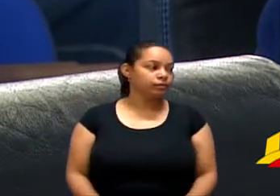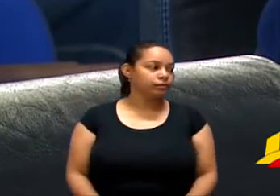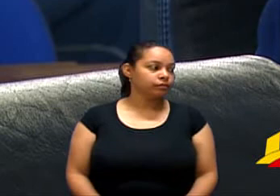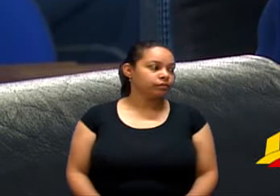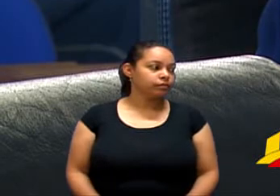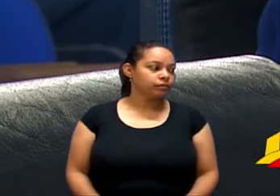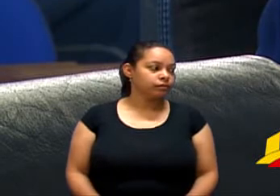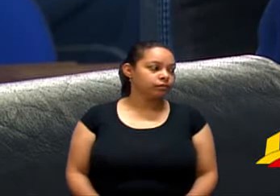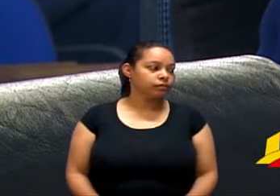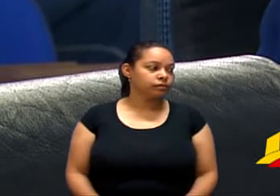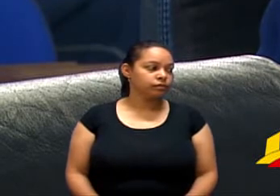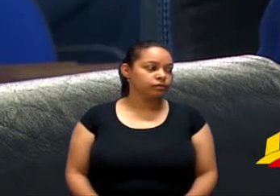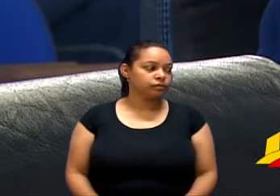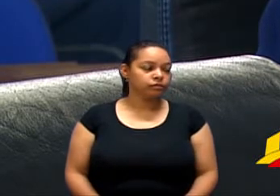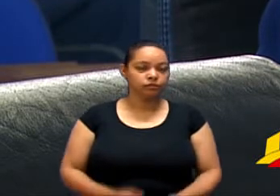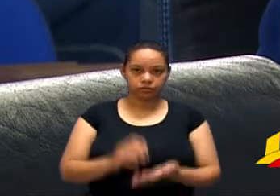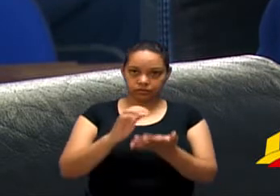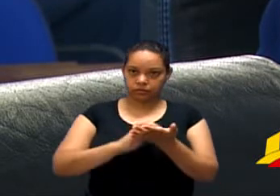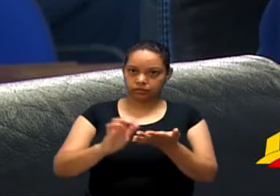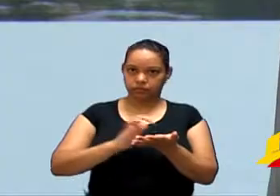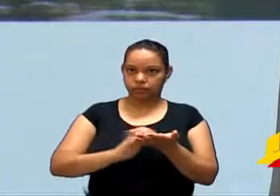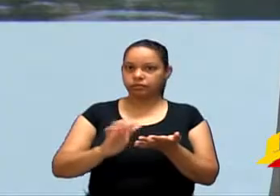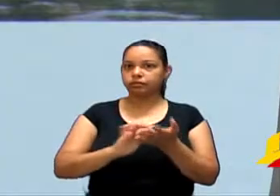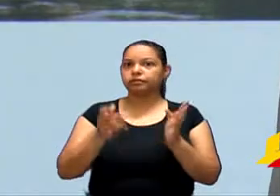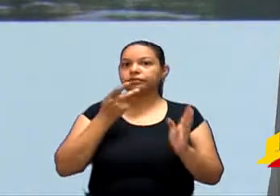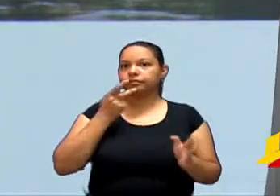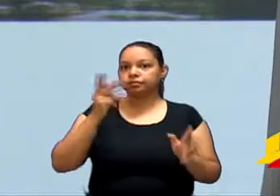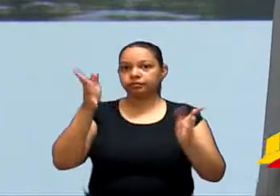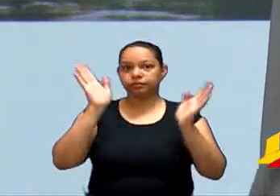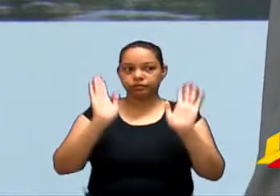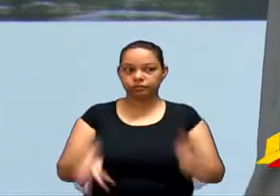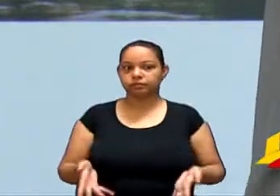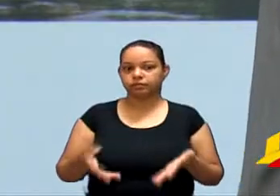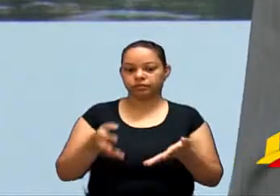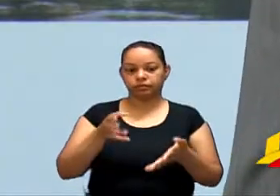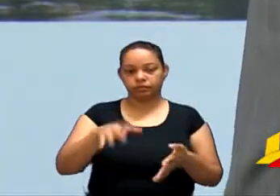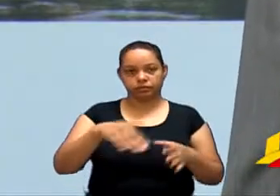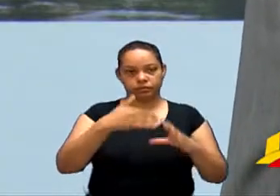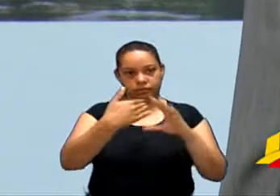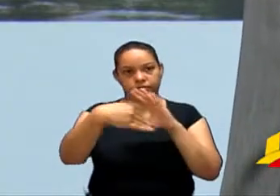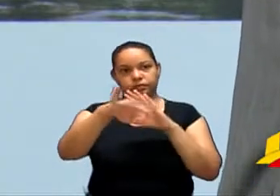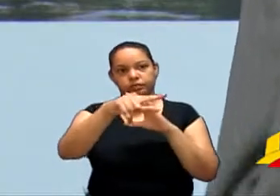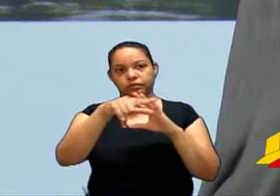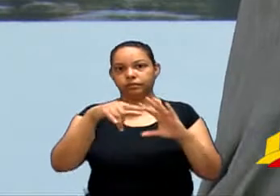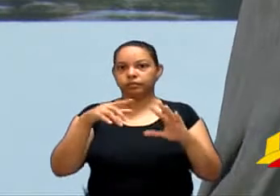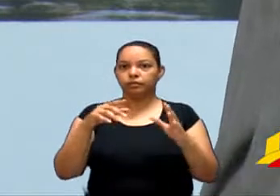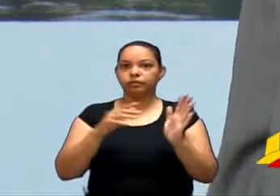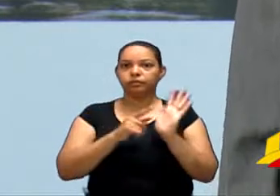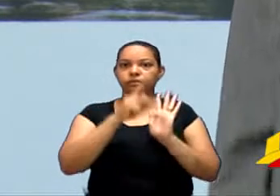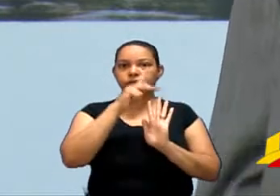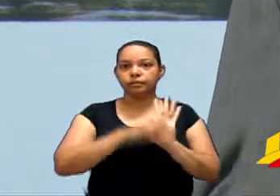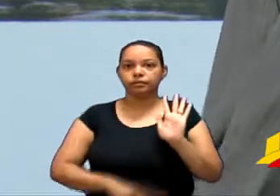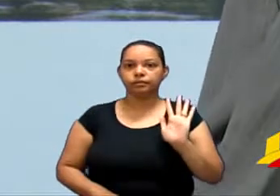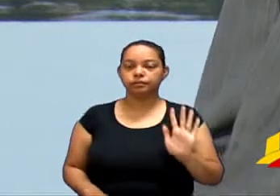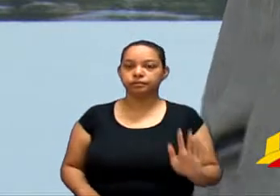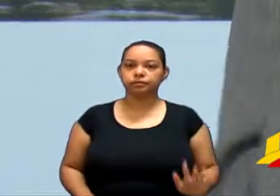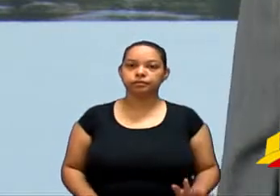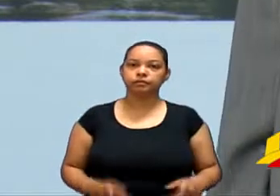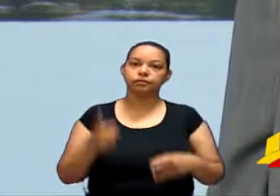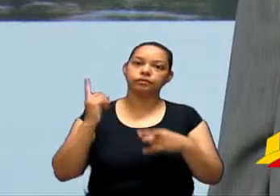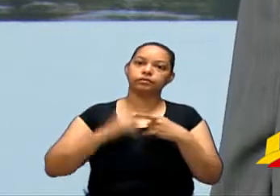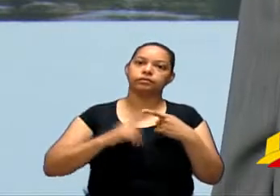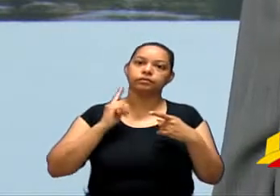tá em andamento o projeto eu esqueci de falar sobre esse ontem de cobrar dele o porquê que